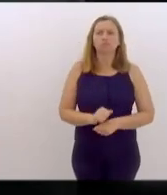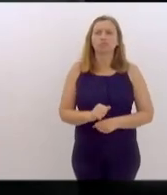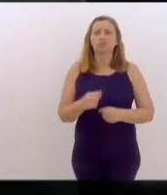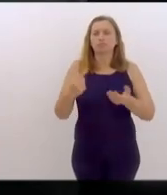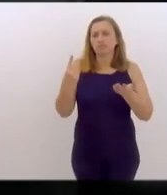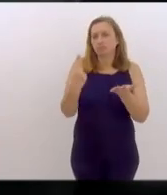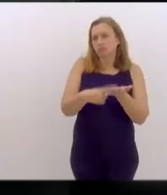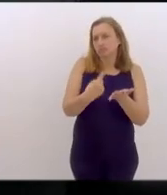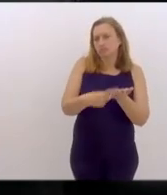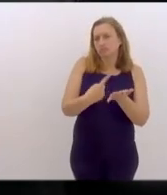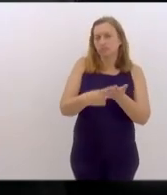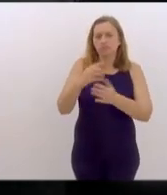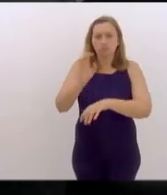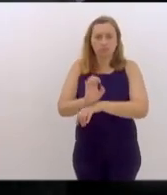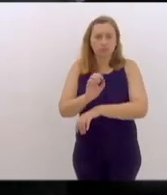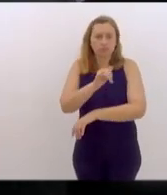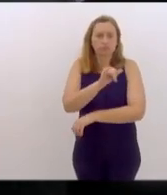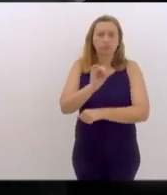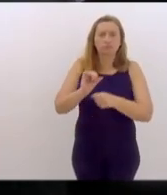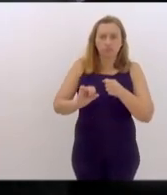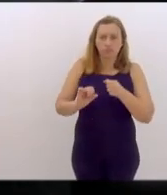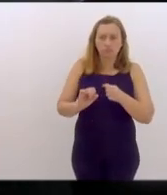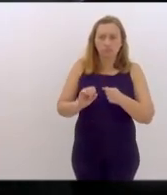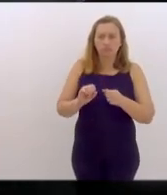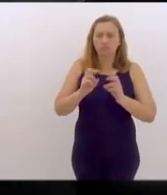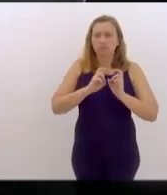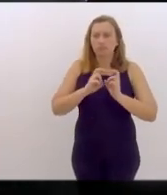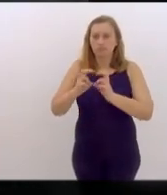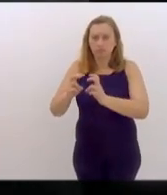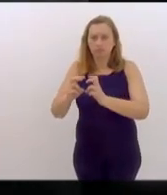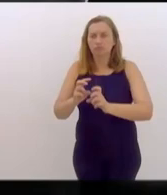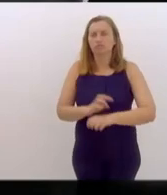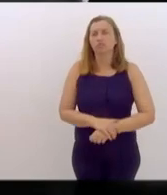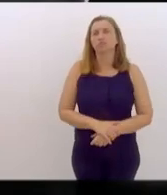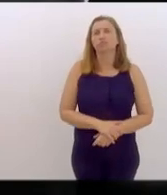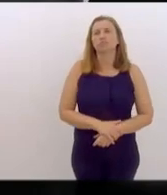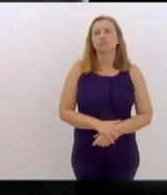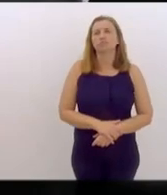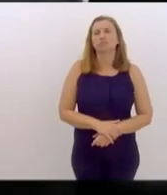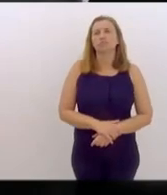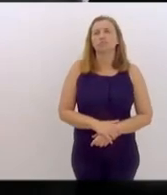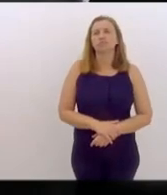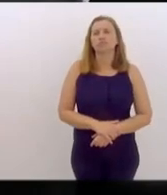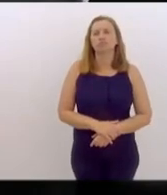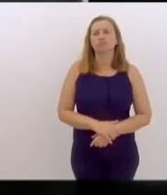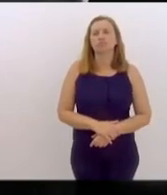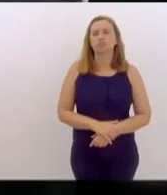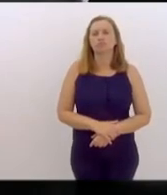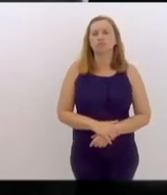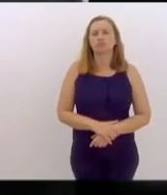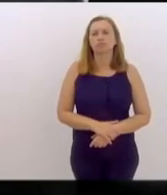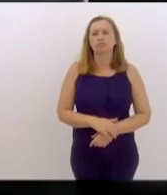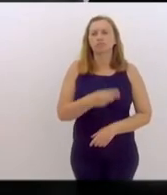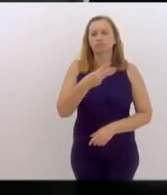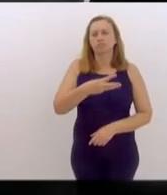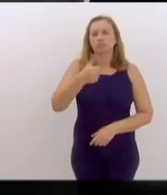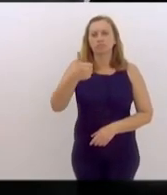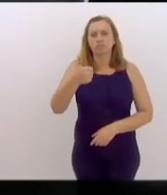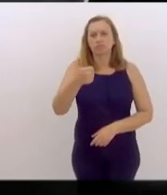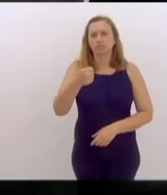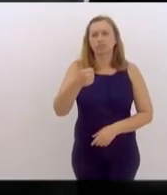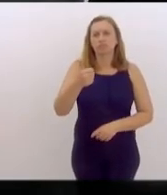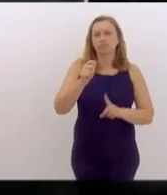Tempo de acordo com o estado fez com a SuperVia a vigiar até 31/12